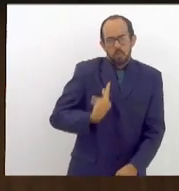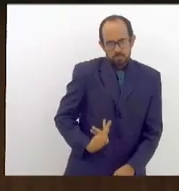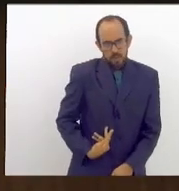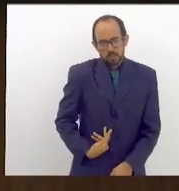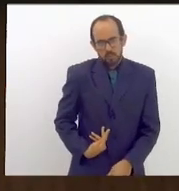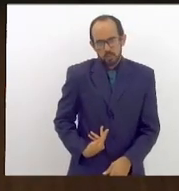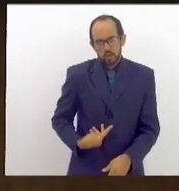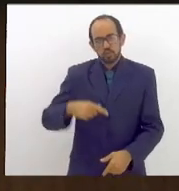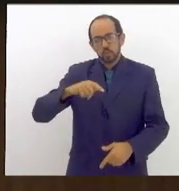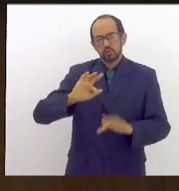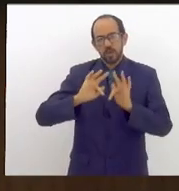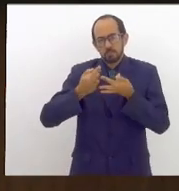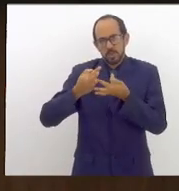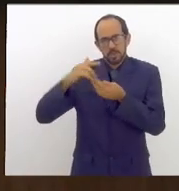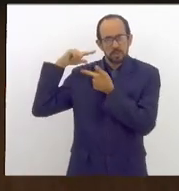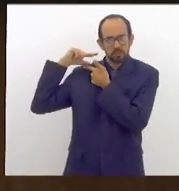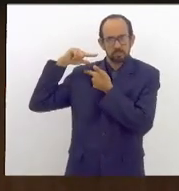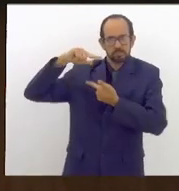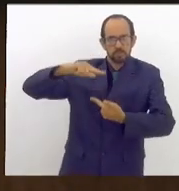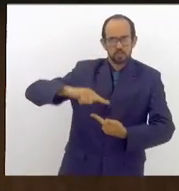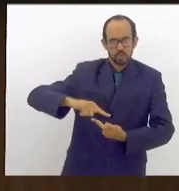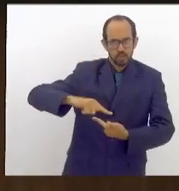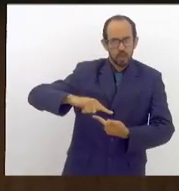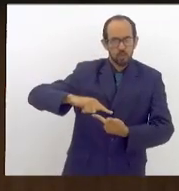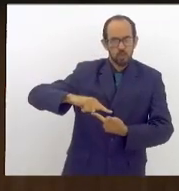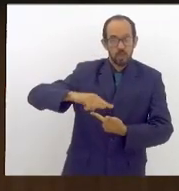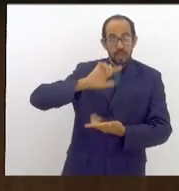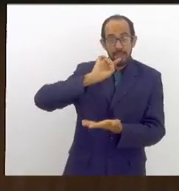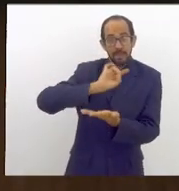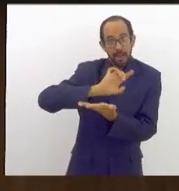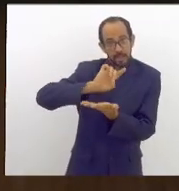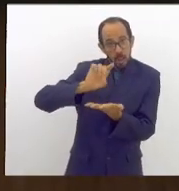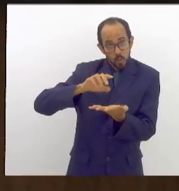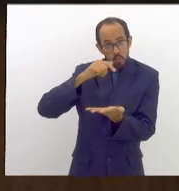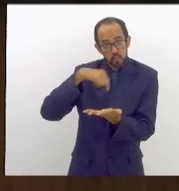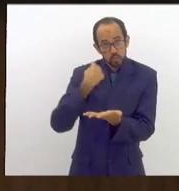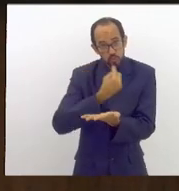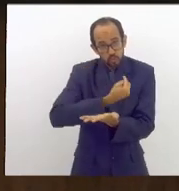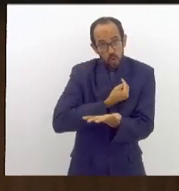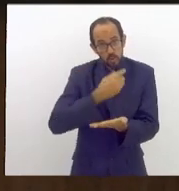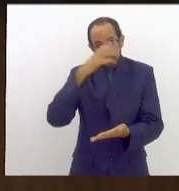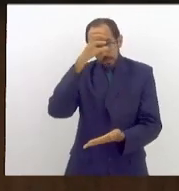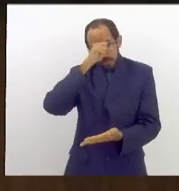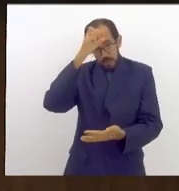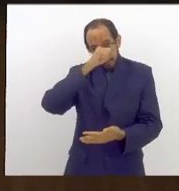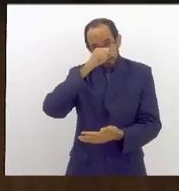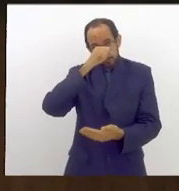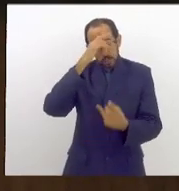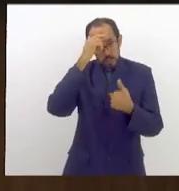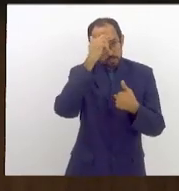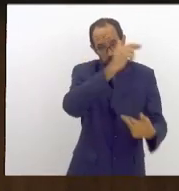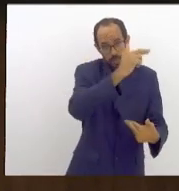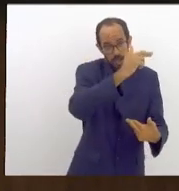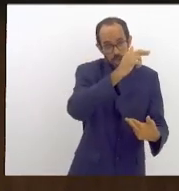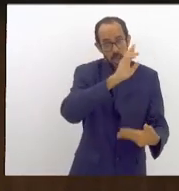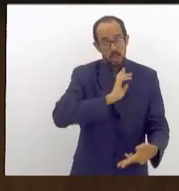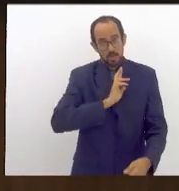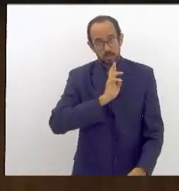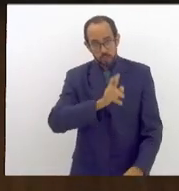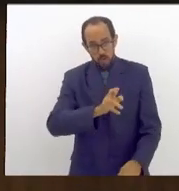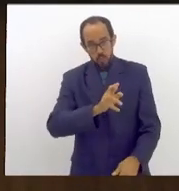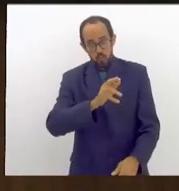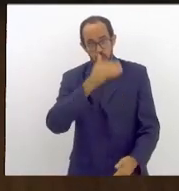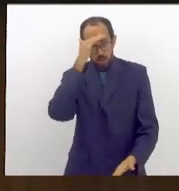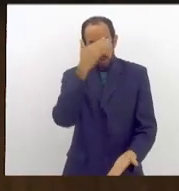conservadora e cada um de nós aprendemos a respeitar a religião a crença o partido